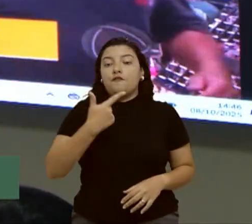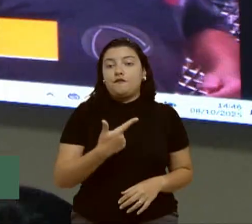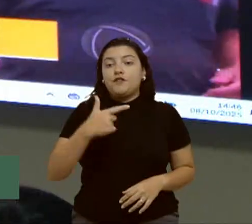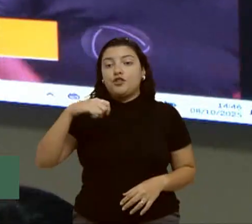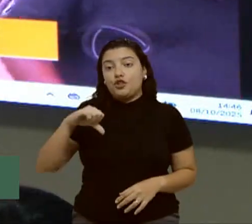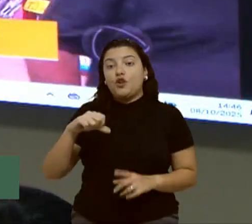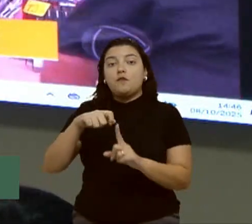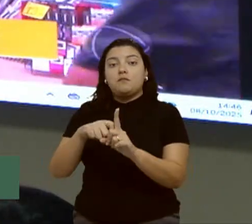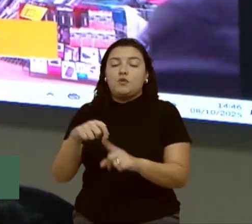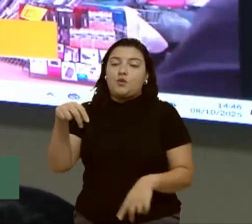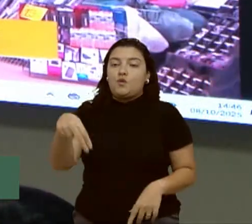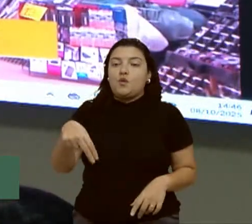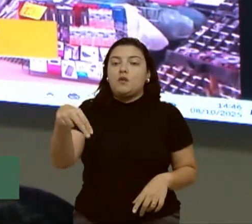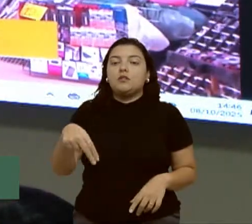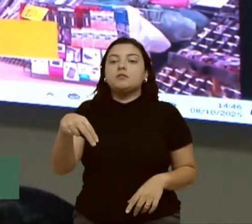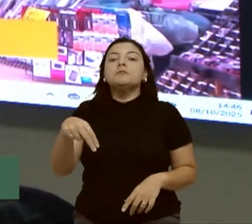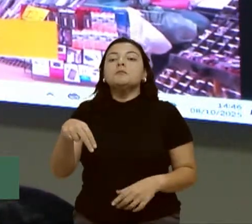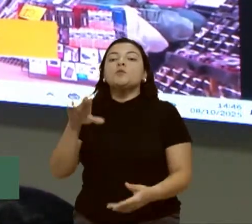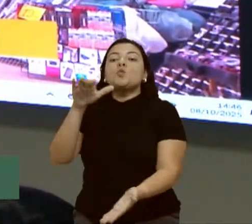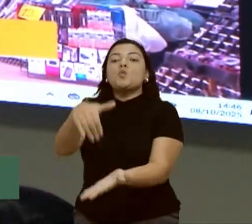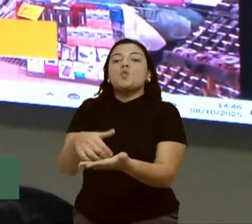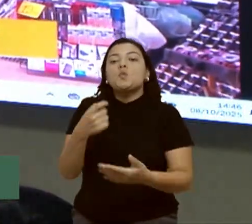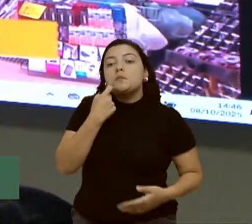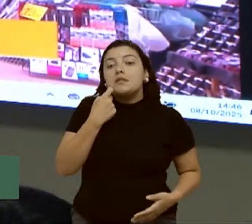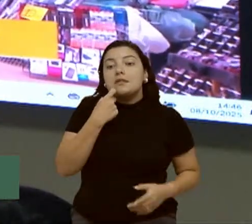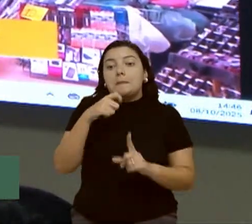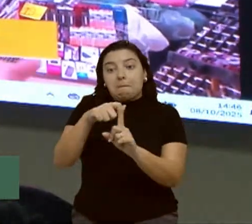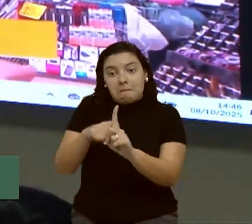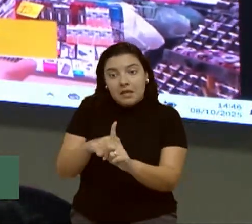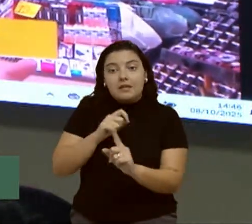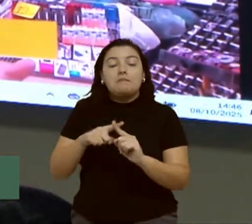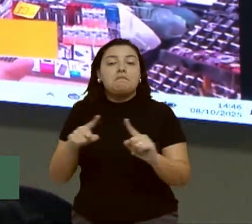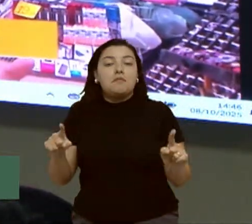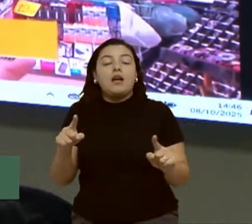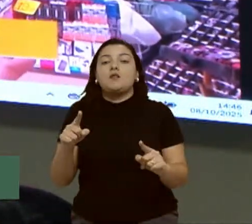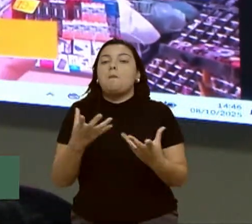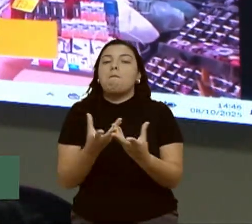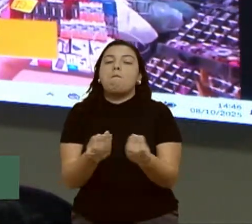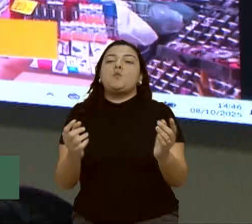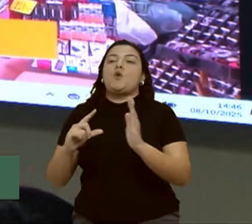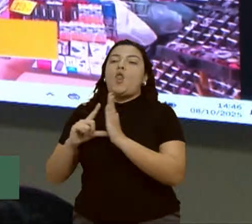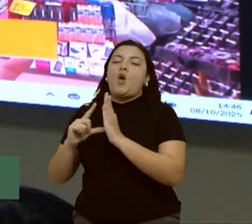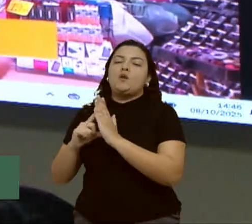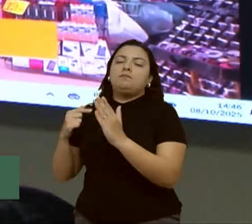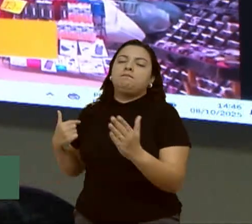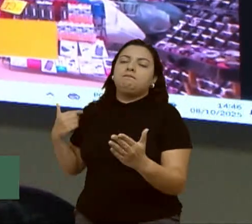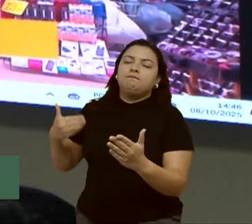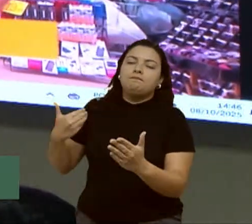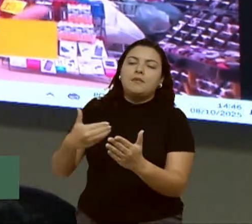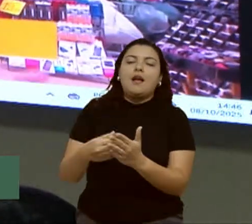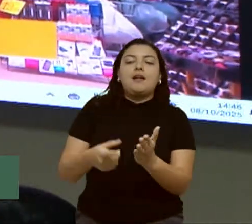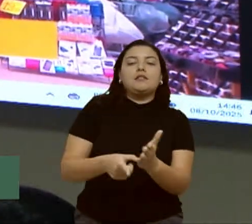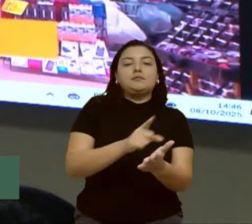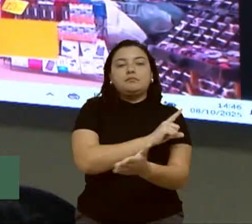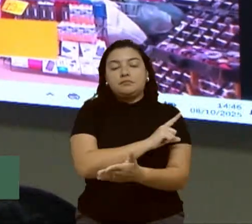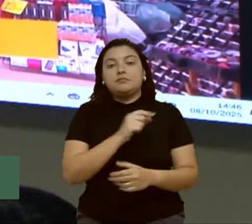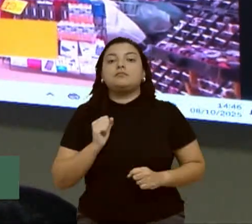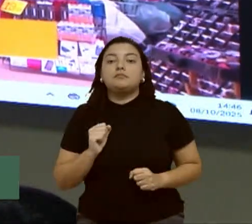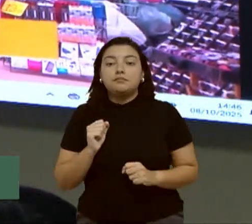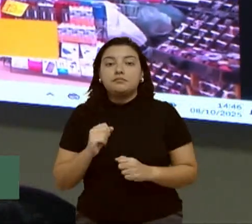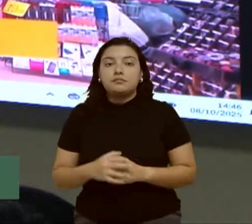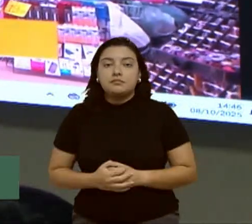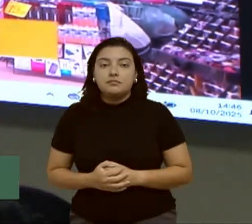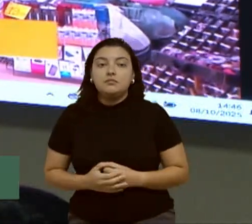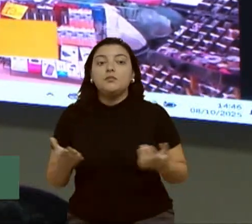de novembro, que é a última sexta-feira do mês, mas muitas lojas já começaram a entrar em oferta, tá